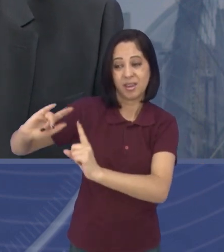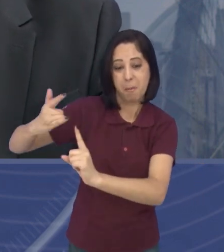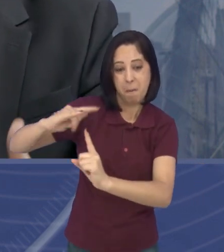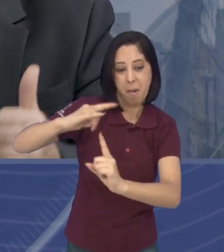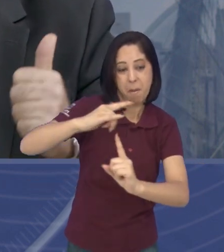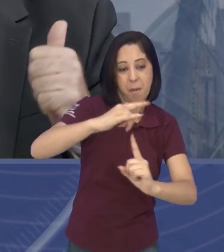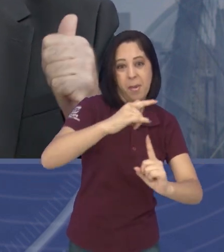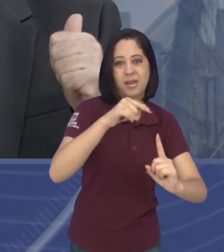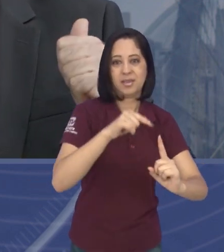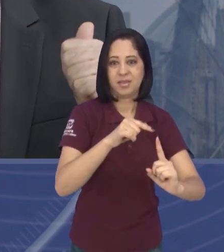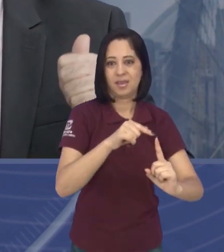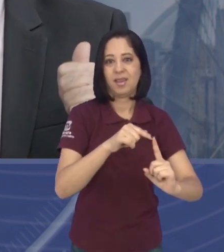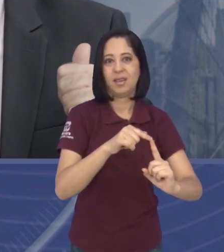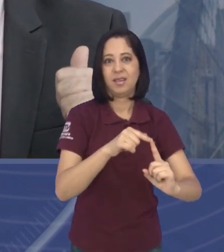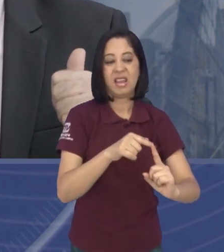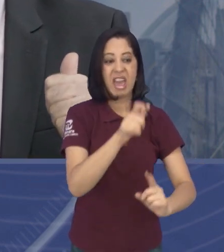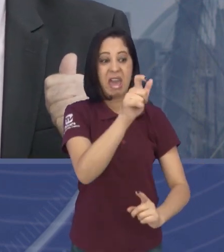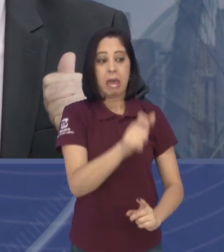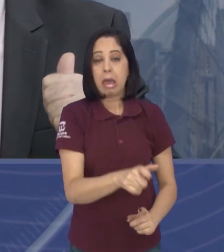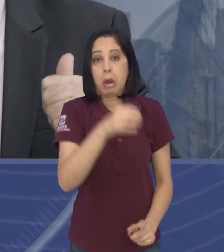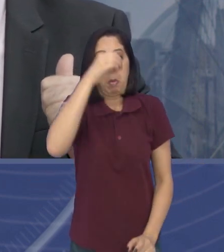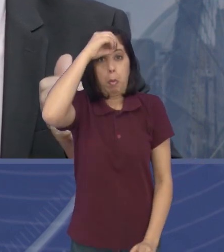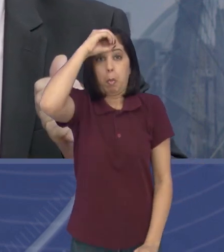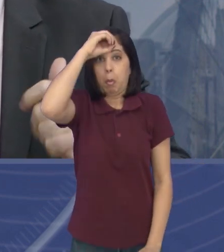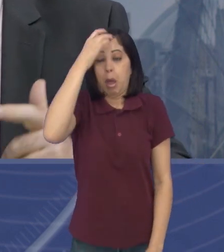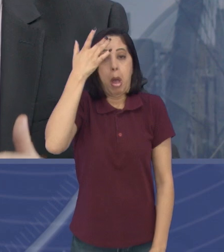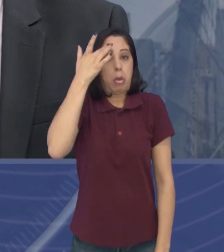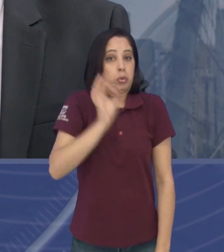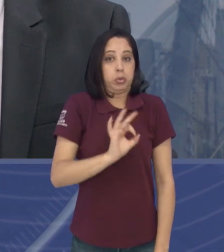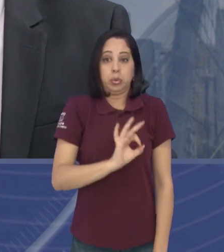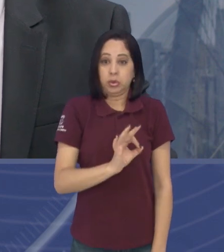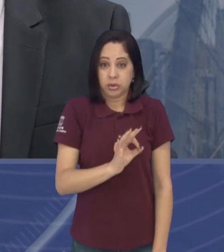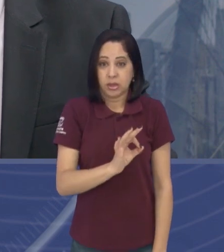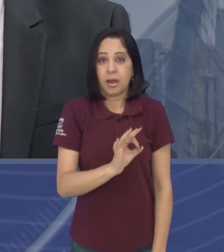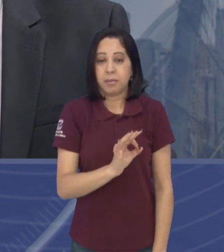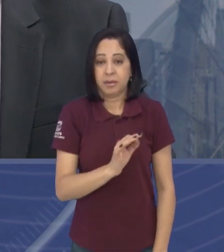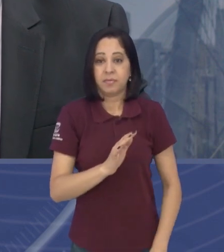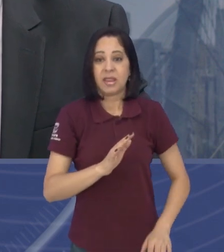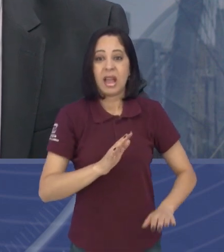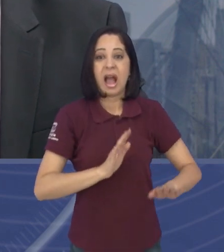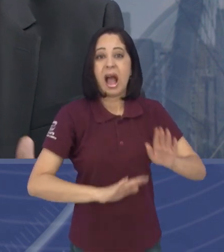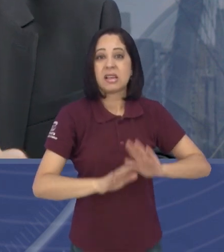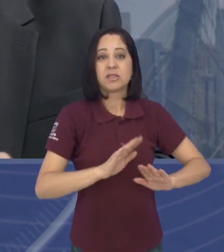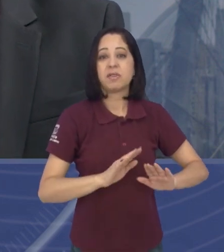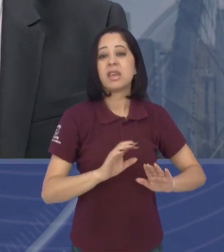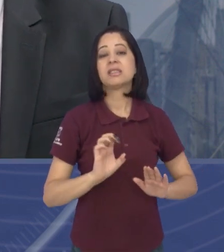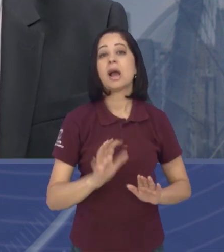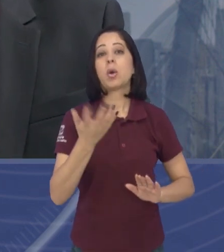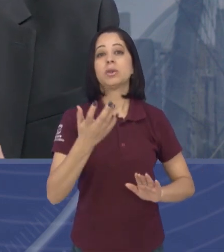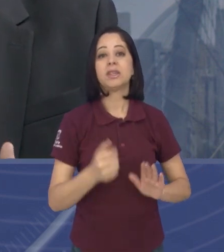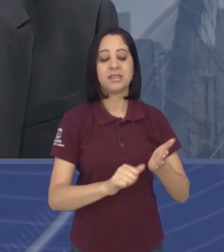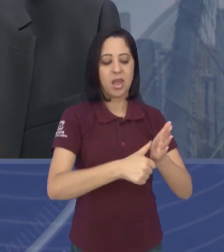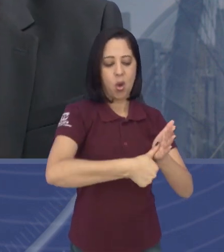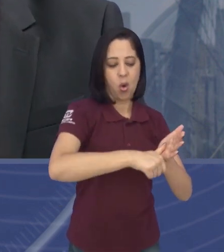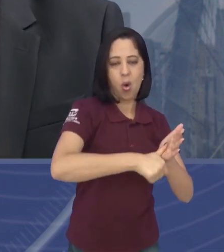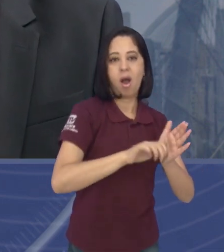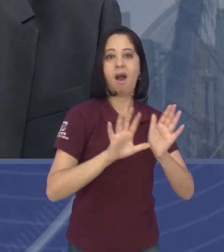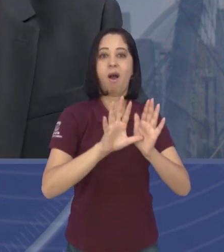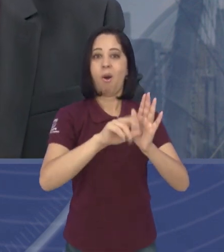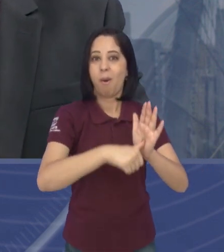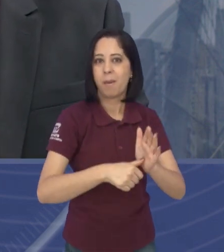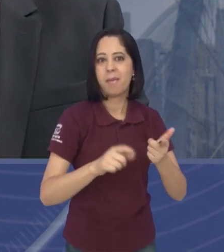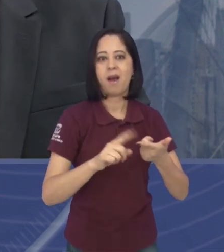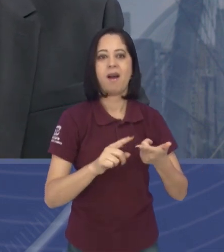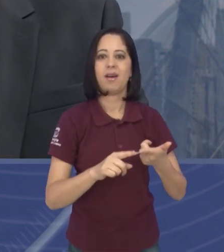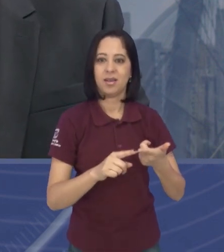sequer sabe que ele está sendo utilizado como laranja. Muitas das vezes, ele teve a identidade roubada, uma carteira roubada.